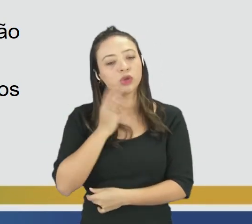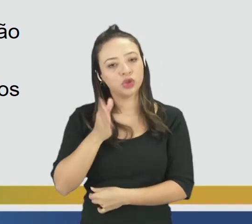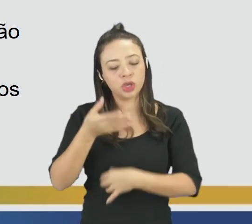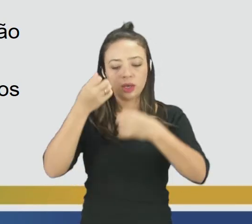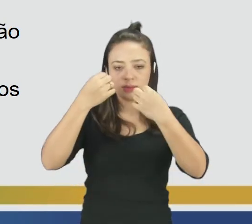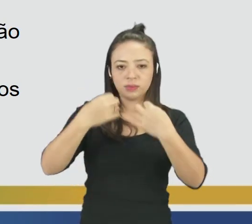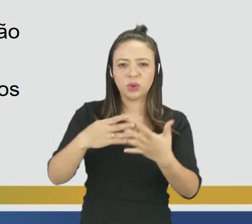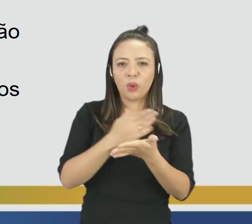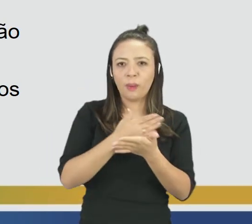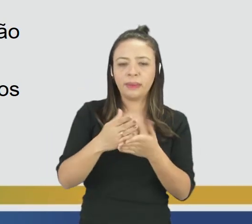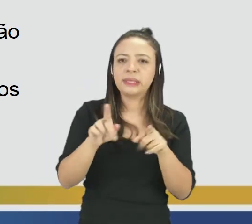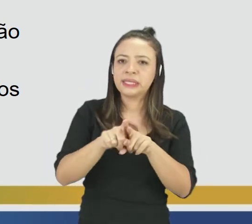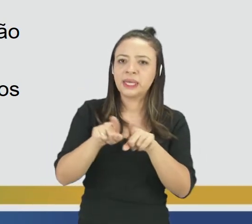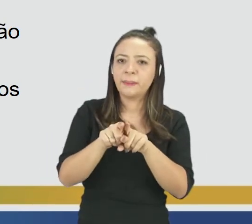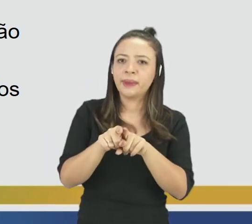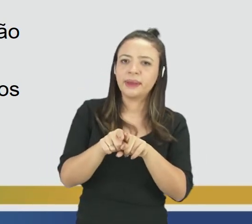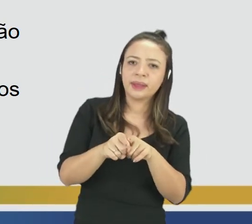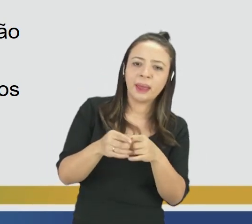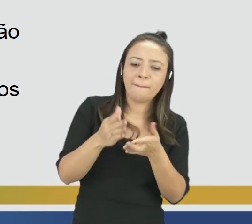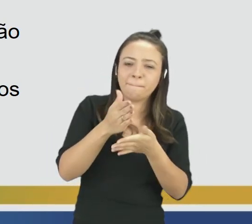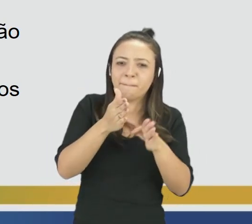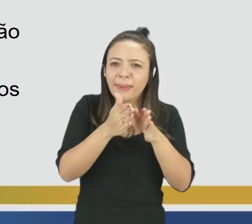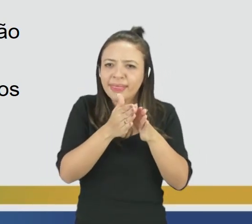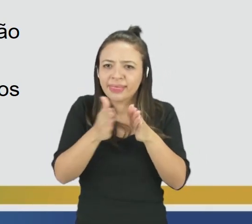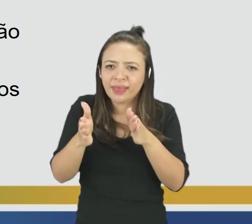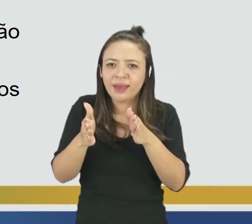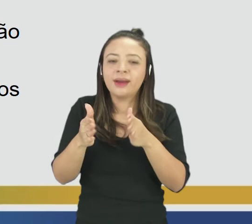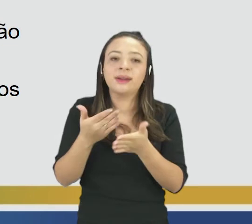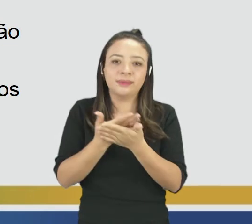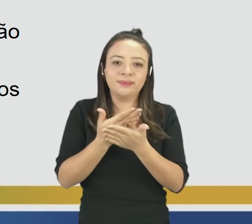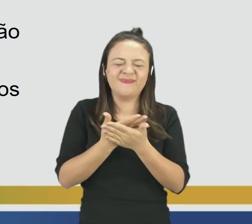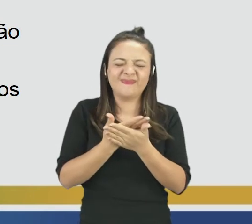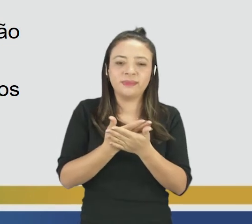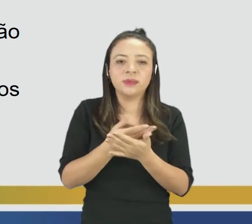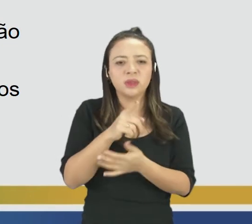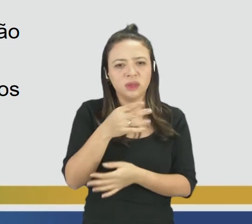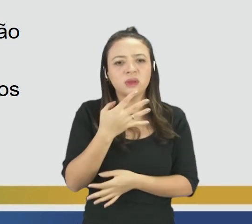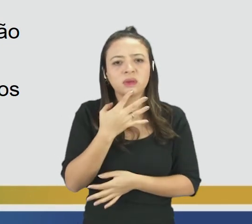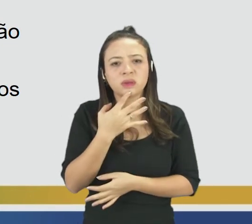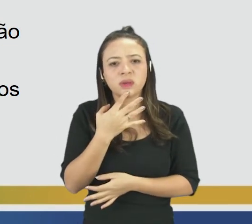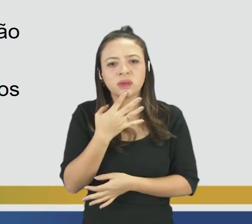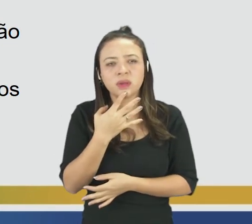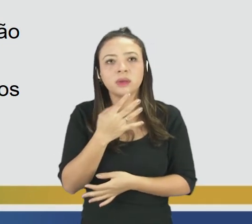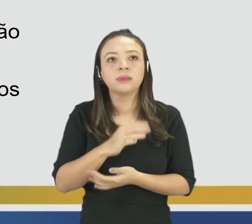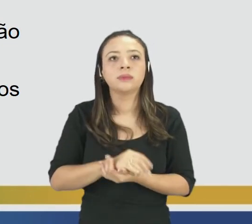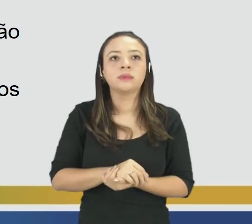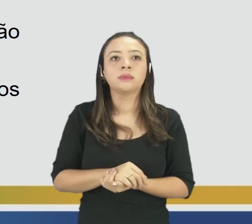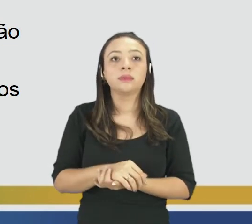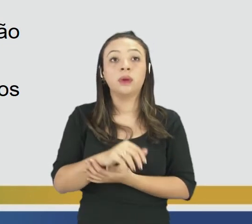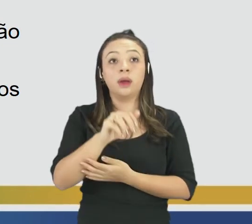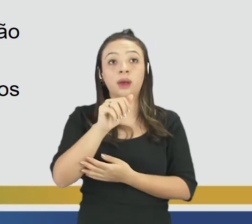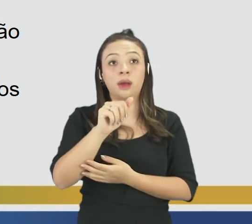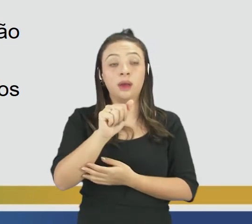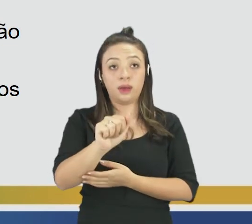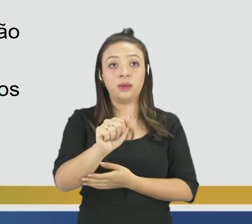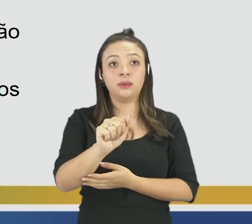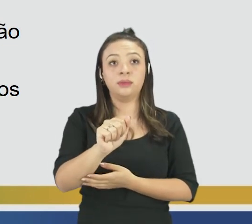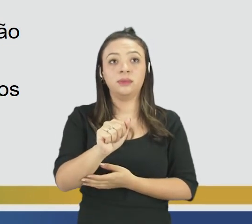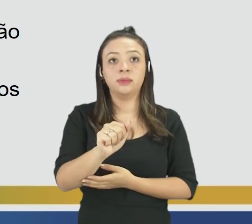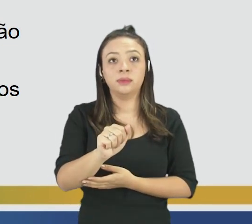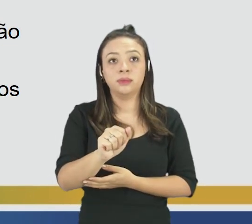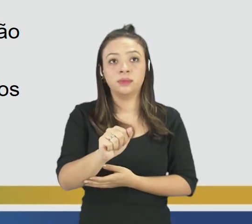no começo e pelo meio da nossa aula então vamos ver se você conseguiu entender isso letra são características da globalização